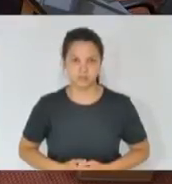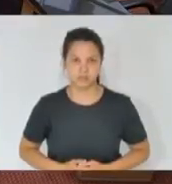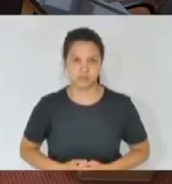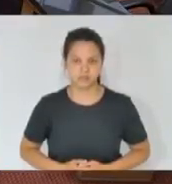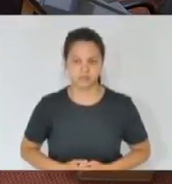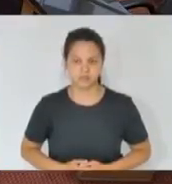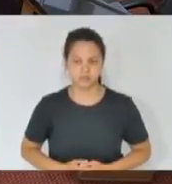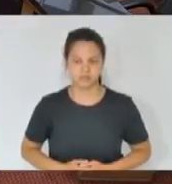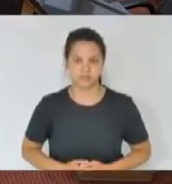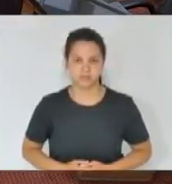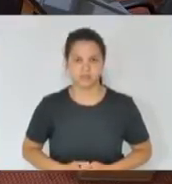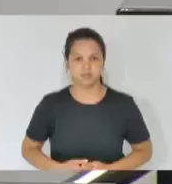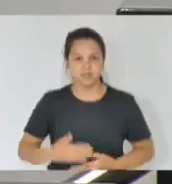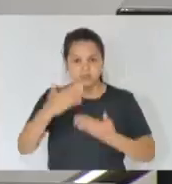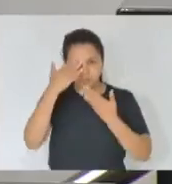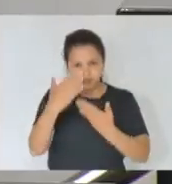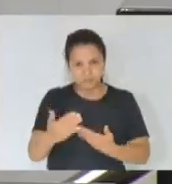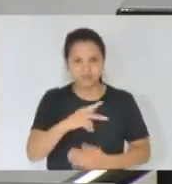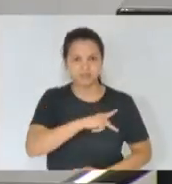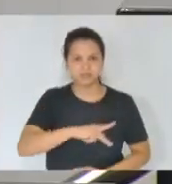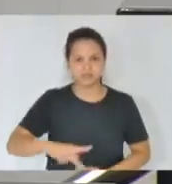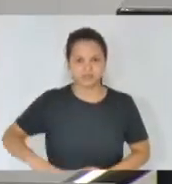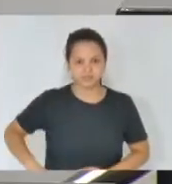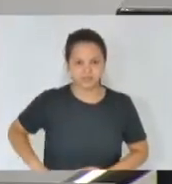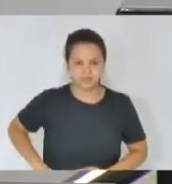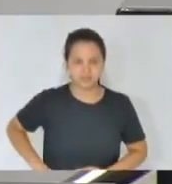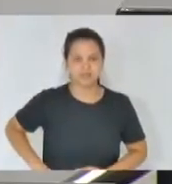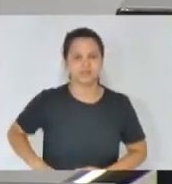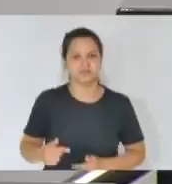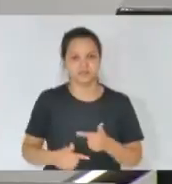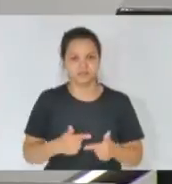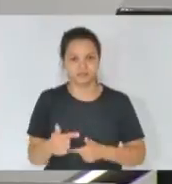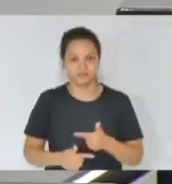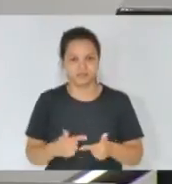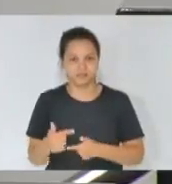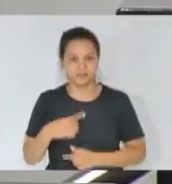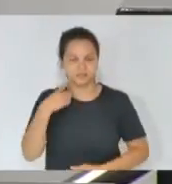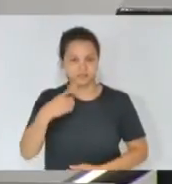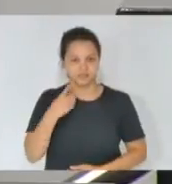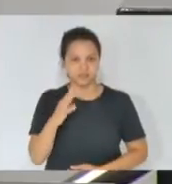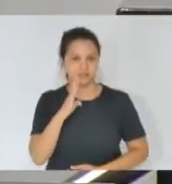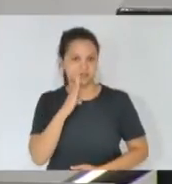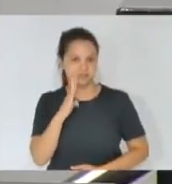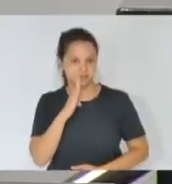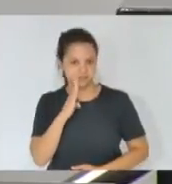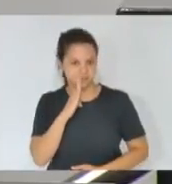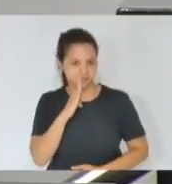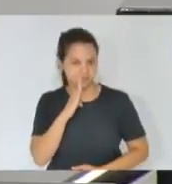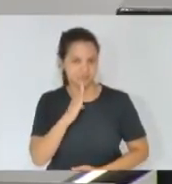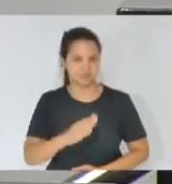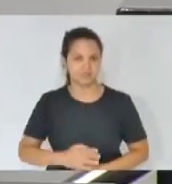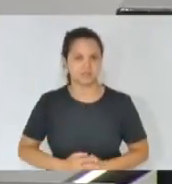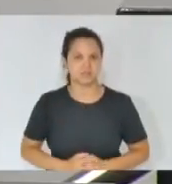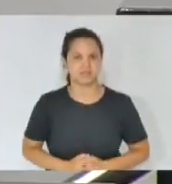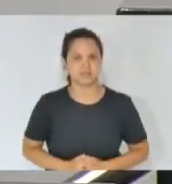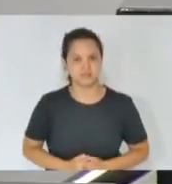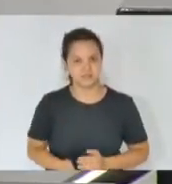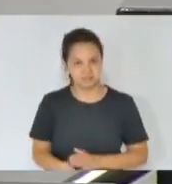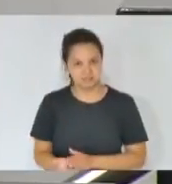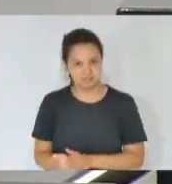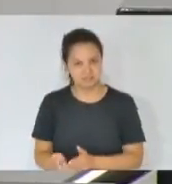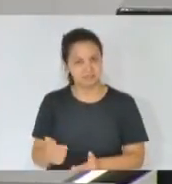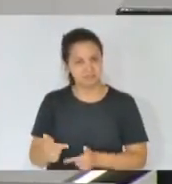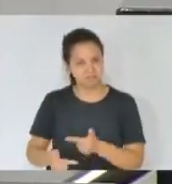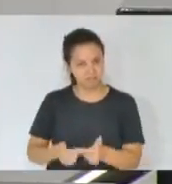Obrigado, presidente em exercício, deputado Berlanda, parabéns pelo seu trabalho. Nos